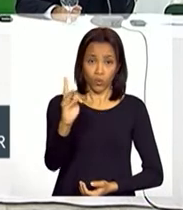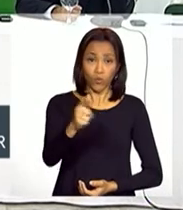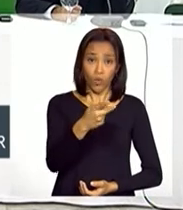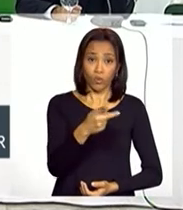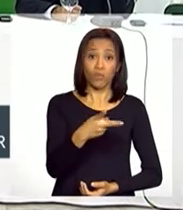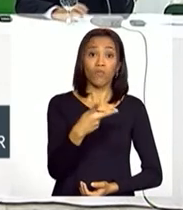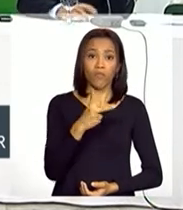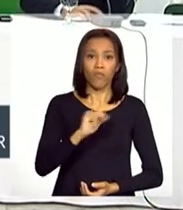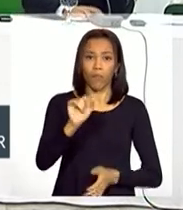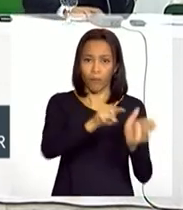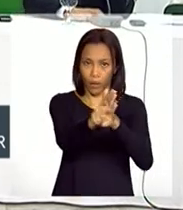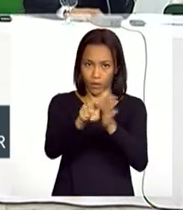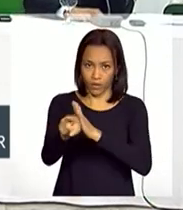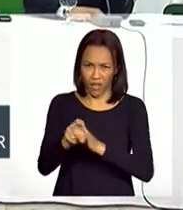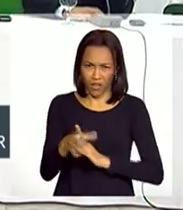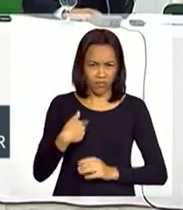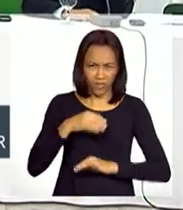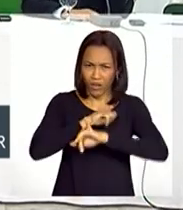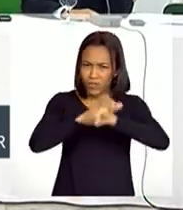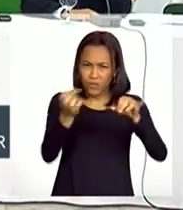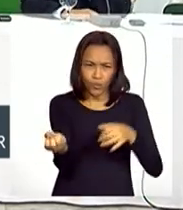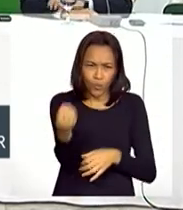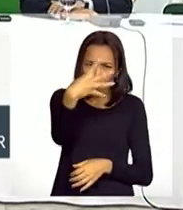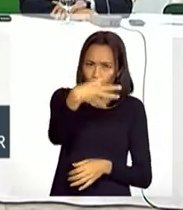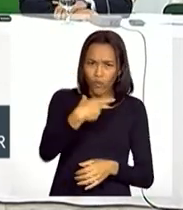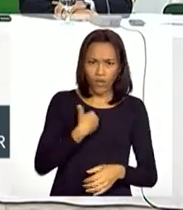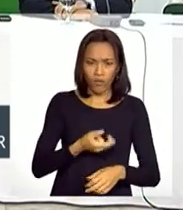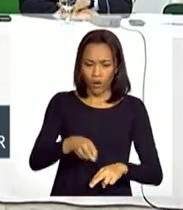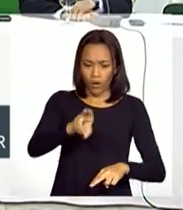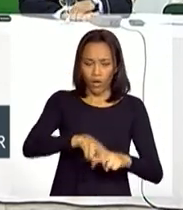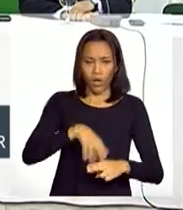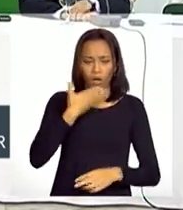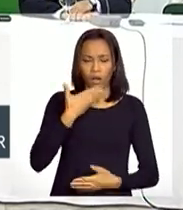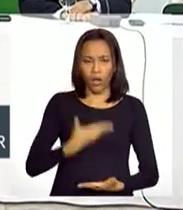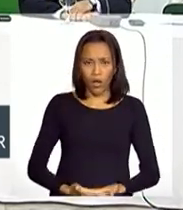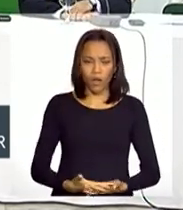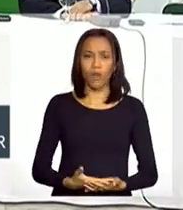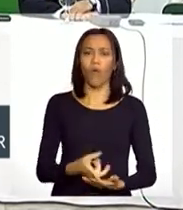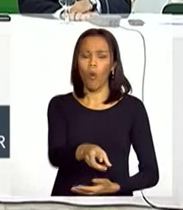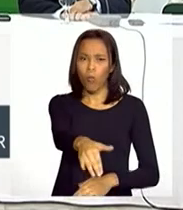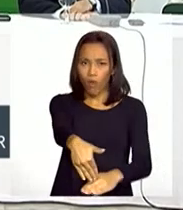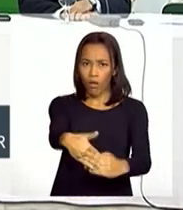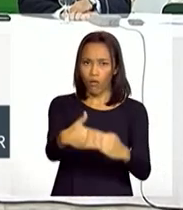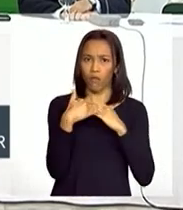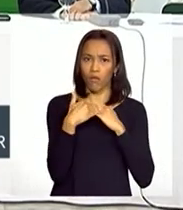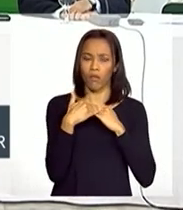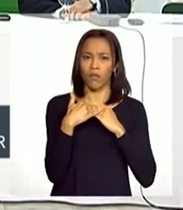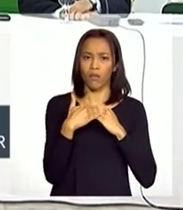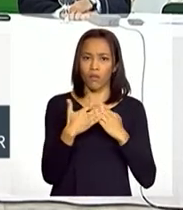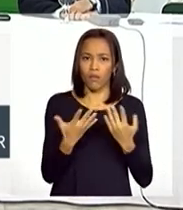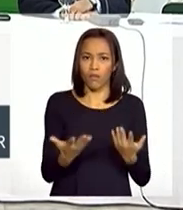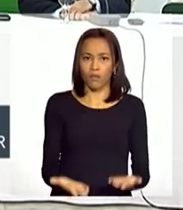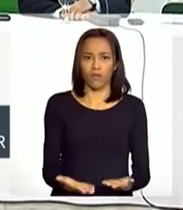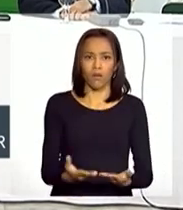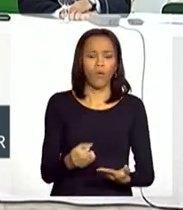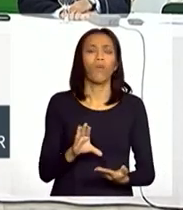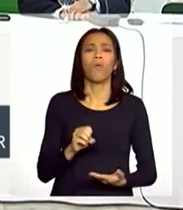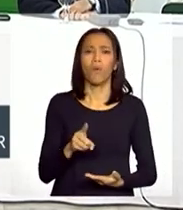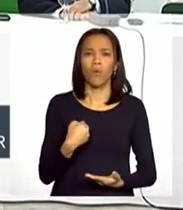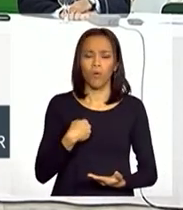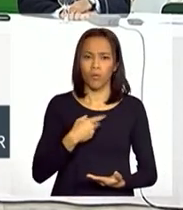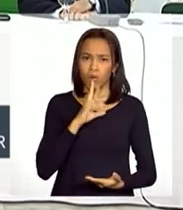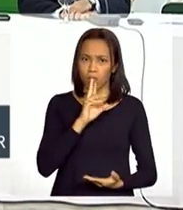mas eu quero dizer que não tá lançando nada novo cai da cadeira aí eu tenho um infarto não tem infarto como não